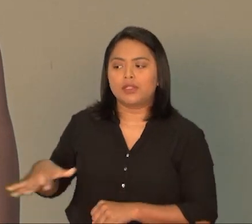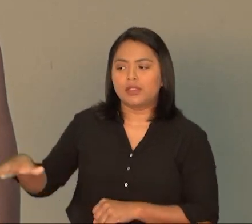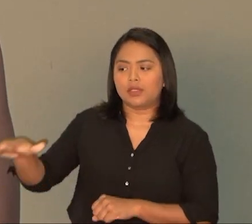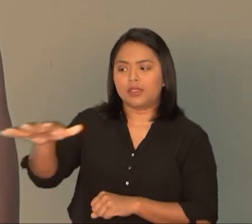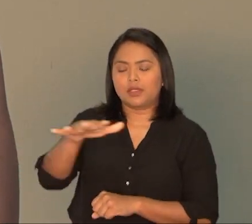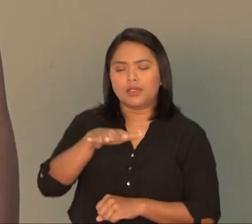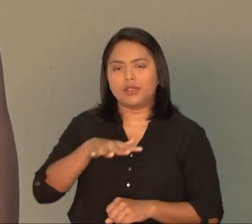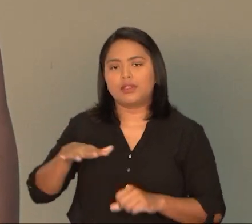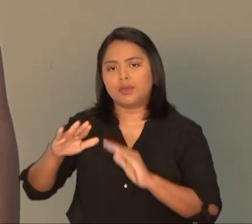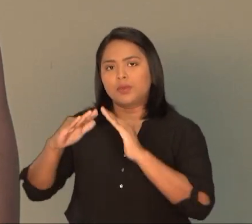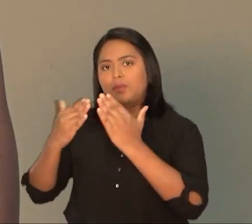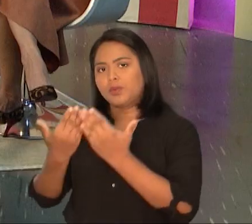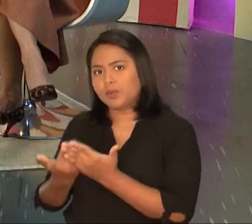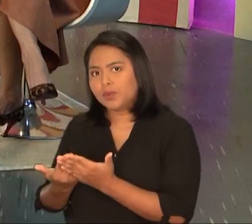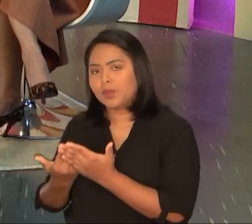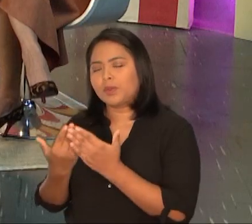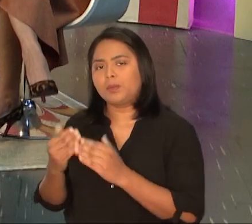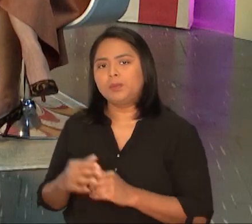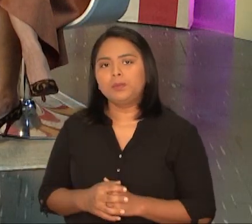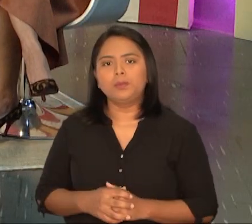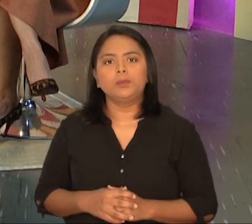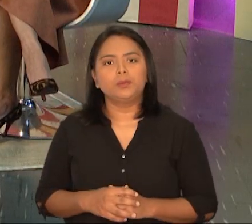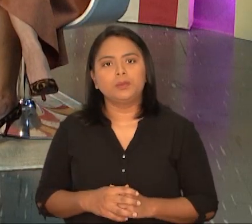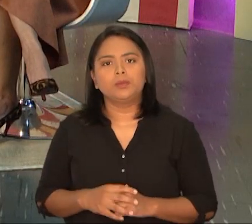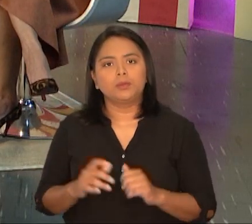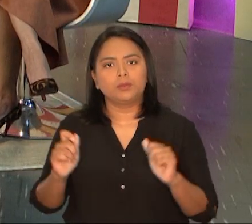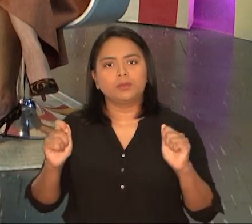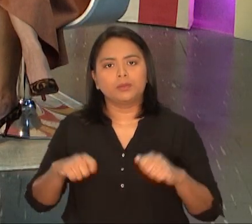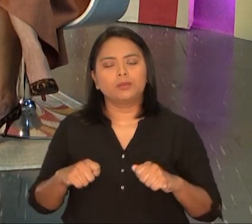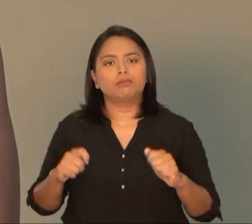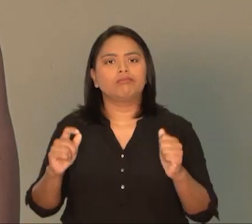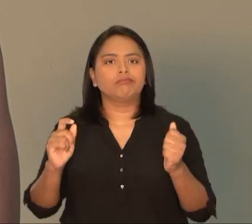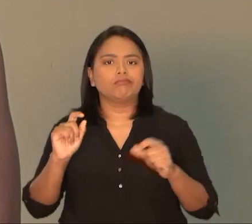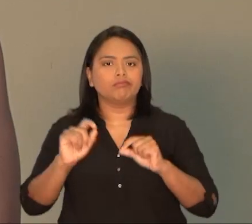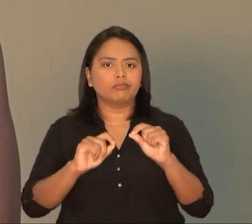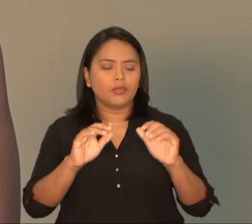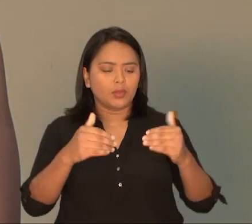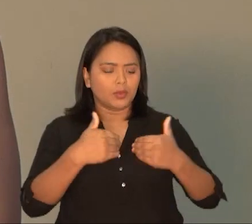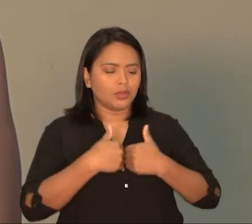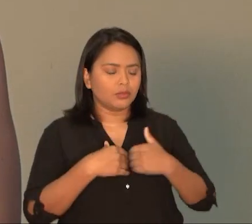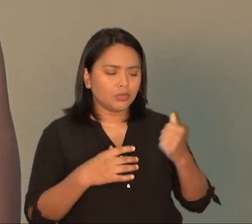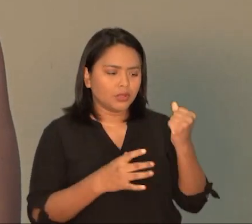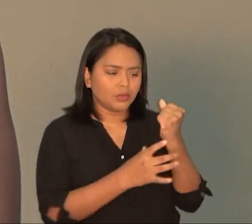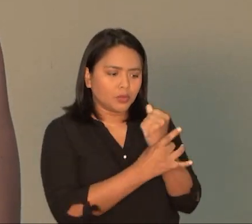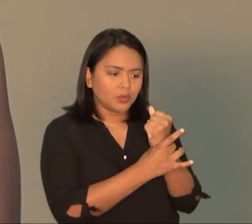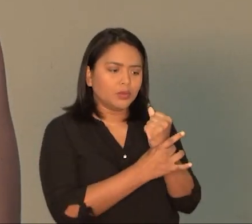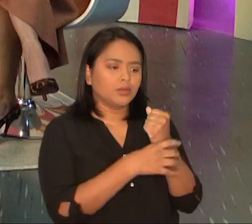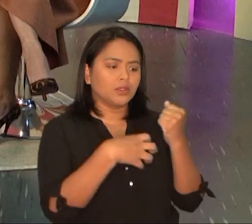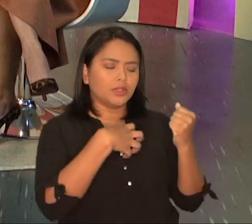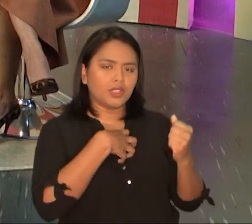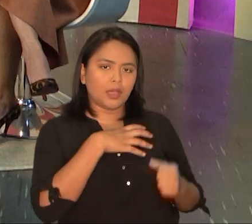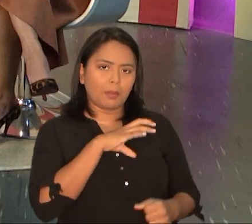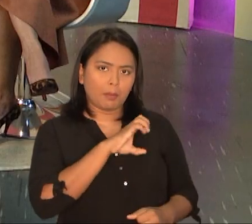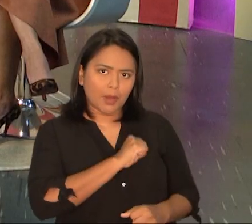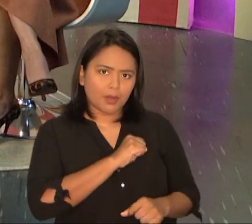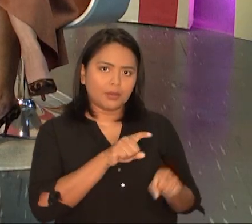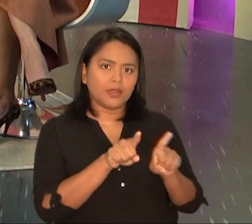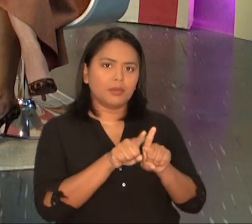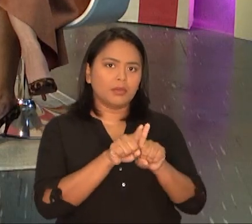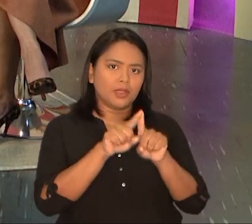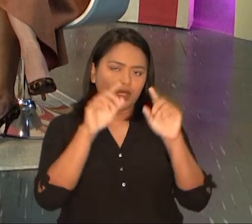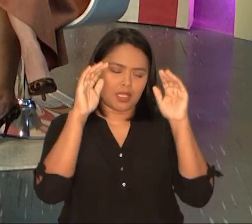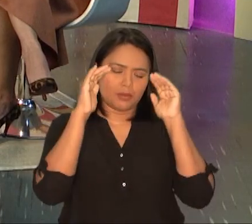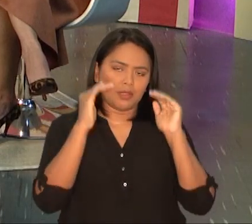que fazem parte desse ambiente escolar, para que ele se sinta seguro, amado e respeitado.